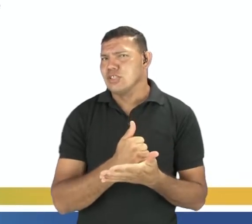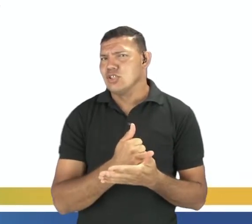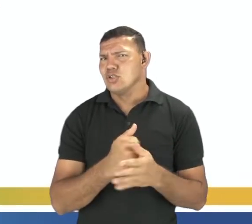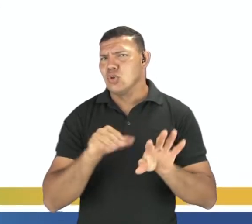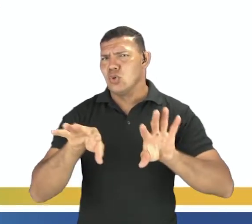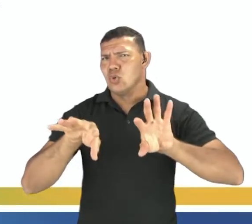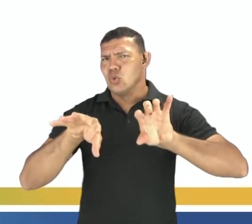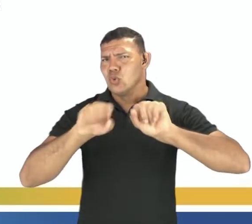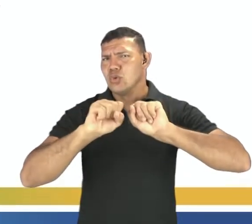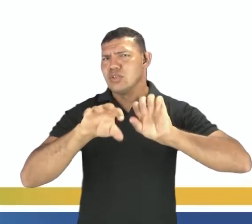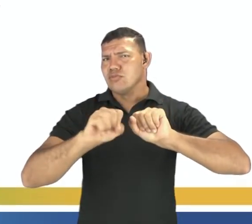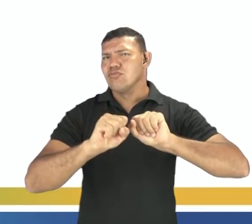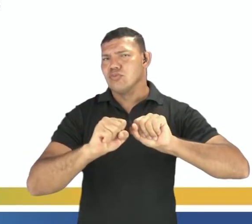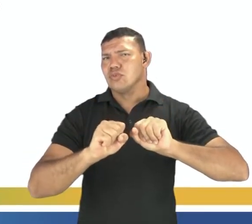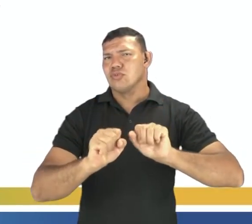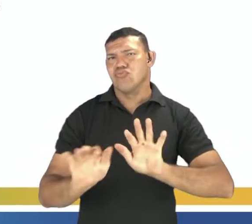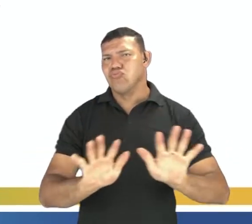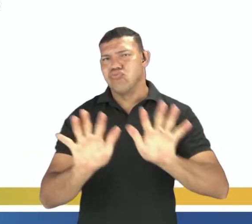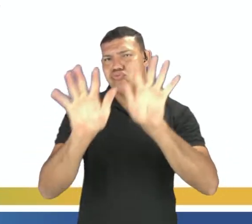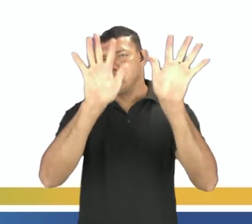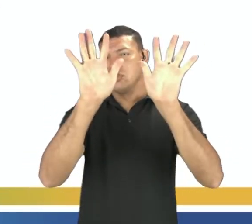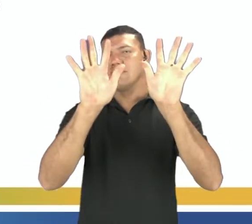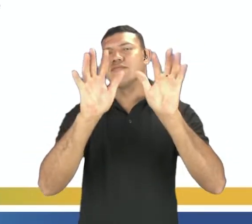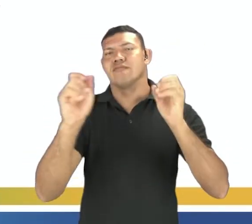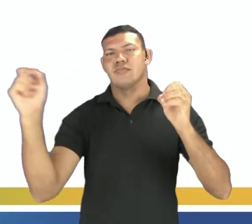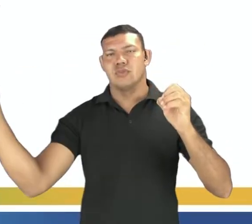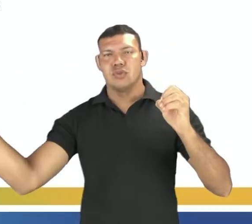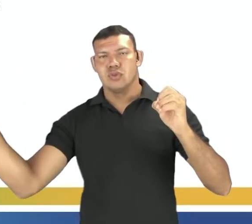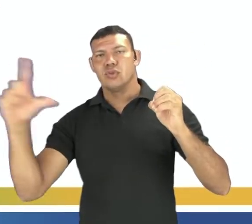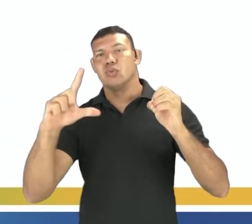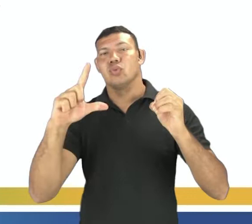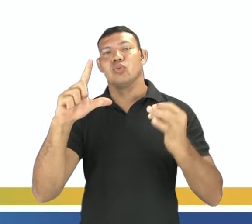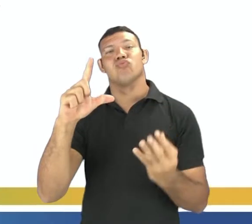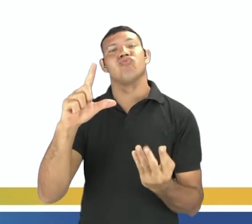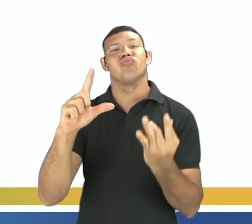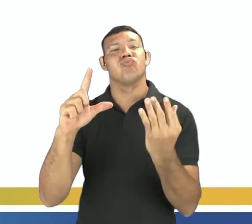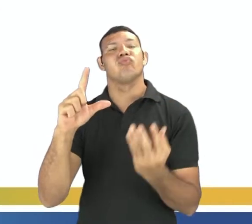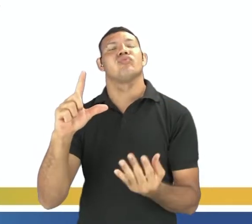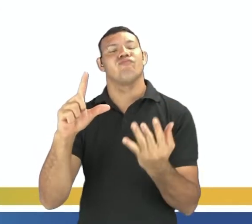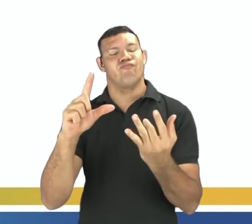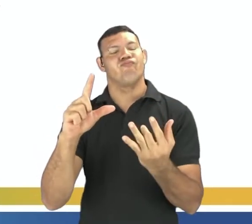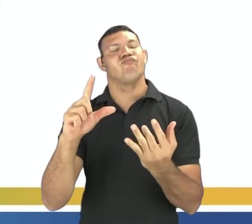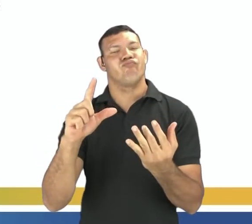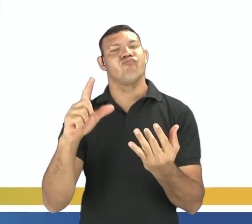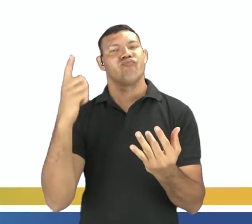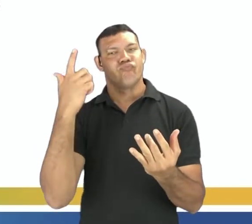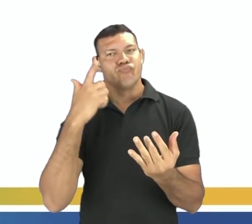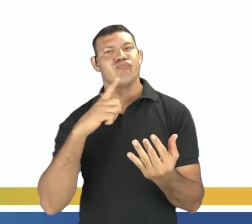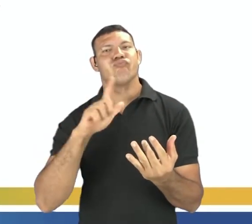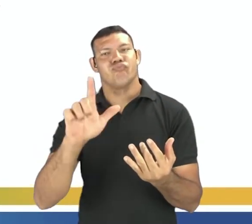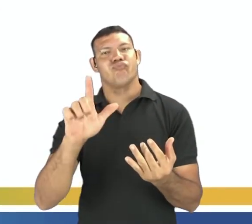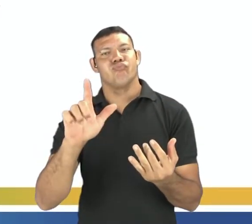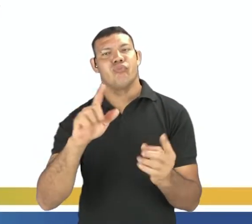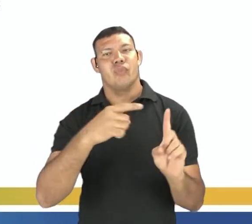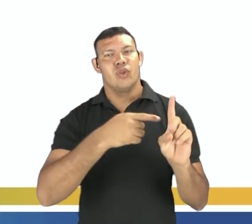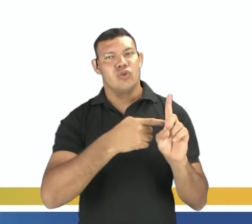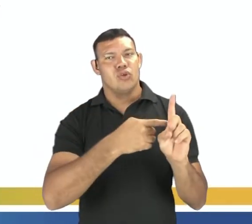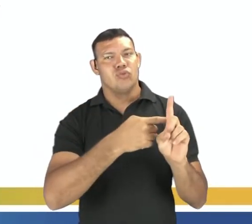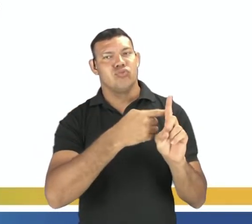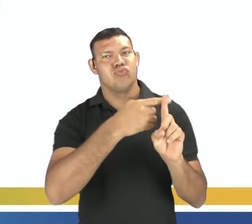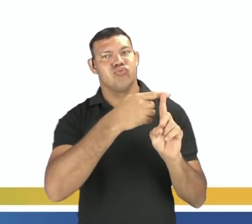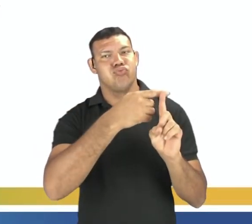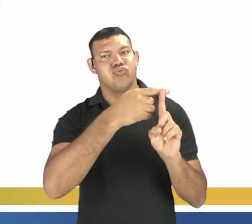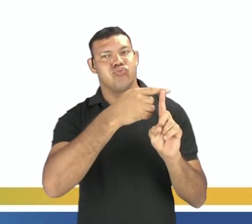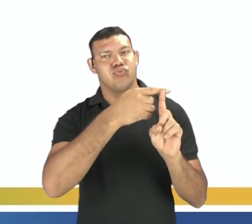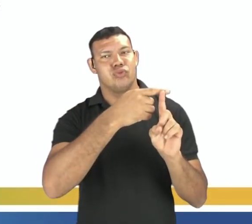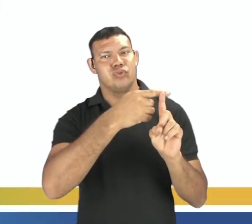absorvida pelos gases do efeito estufa, para que, de fato, o planeta possa ser aquecido e tenha temperatura,